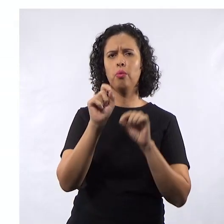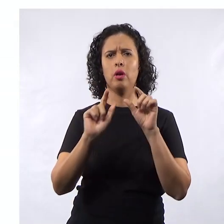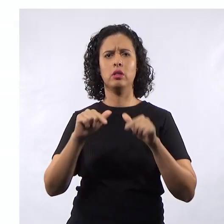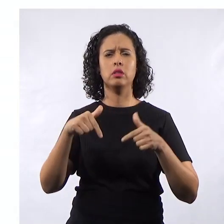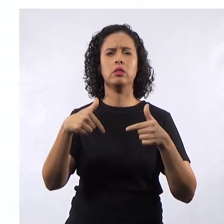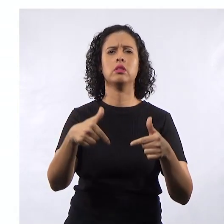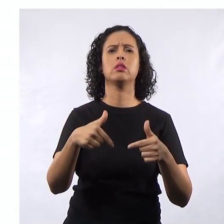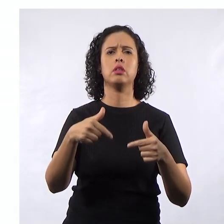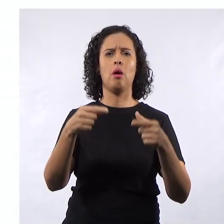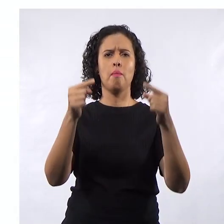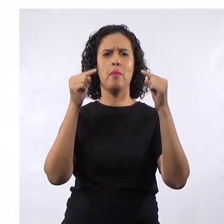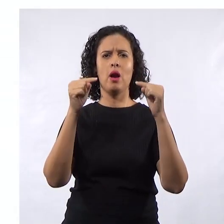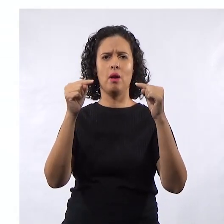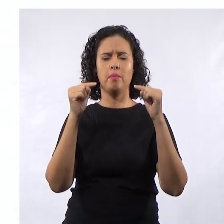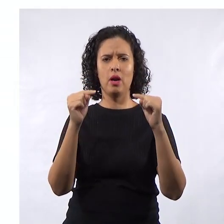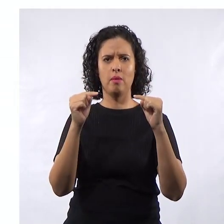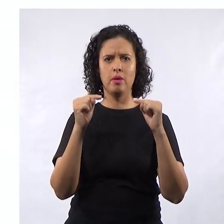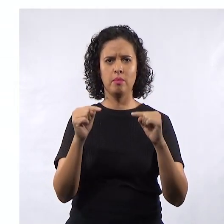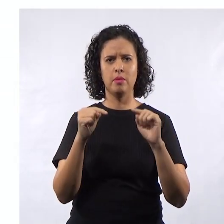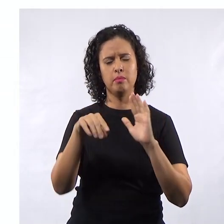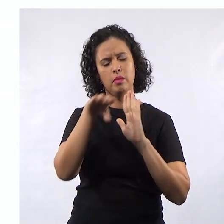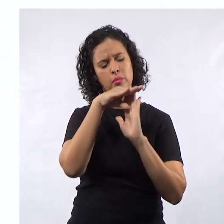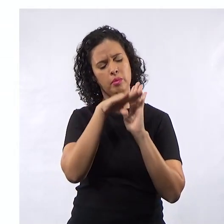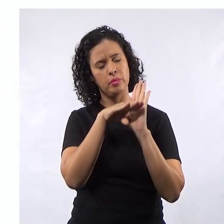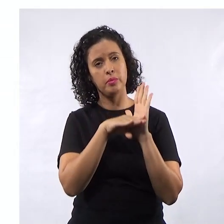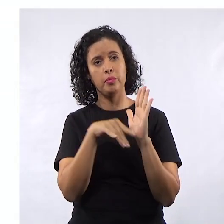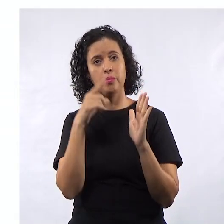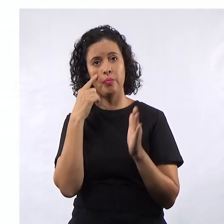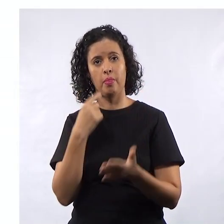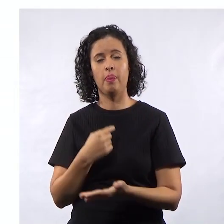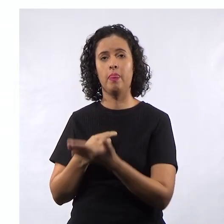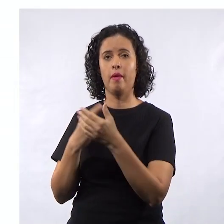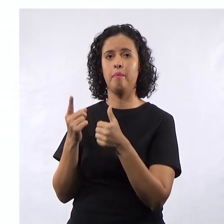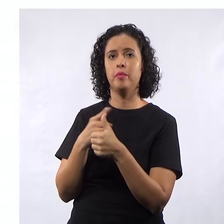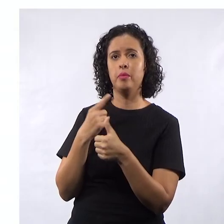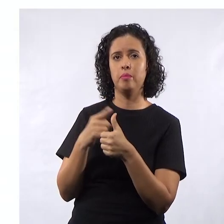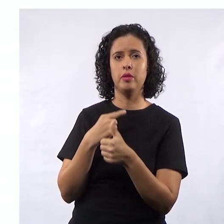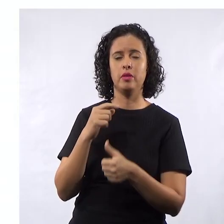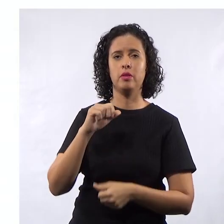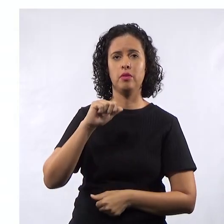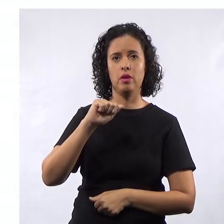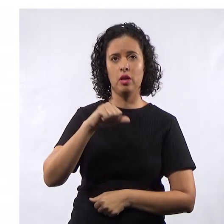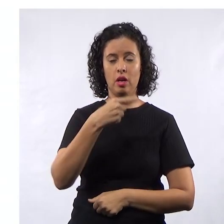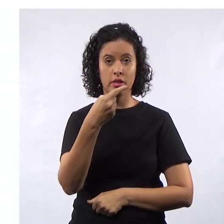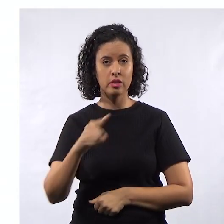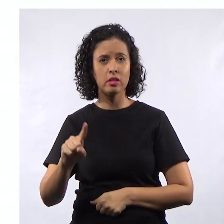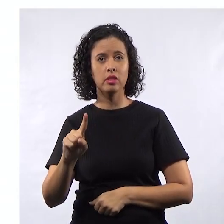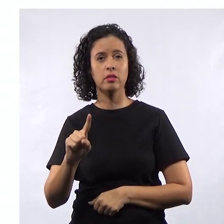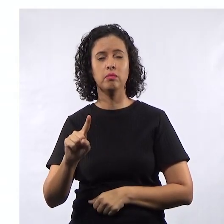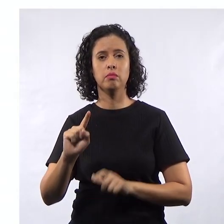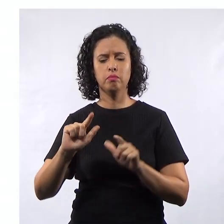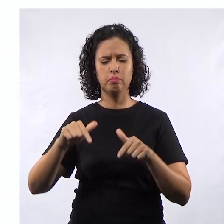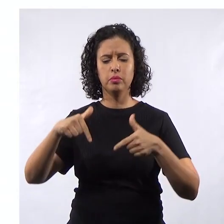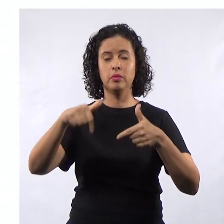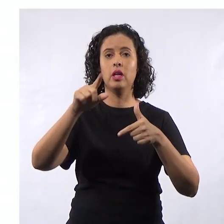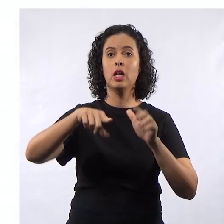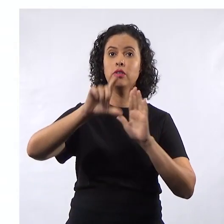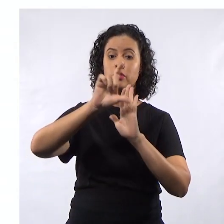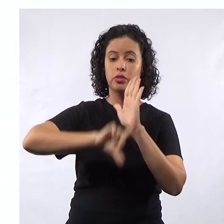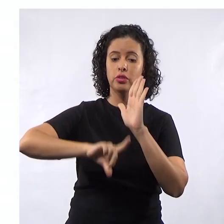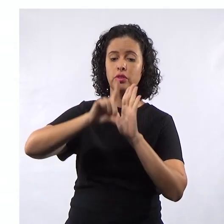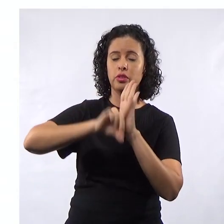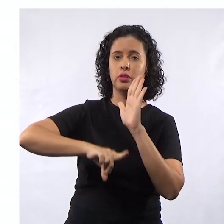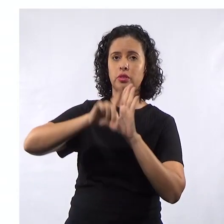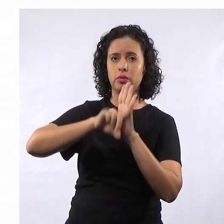que é jurisdição, o que é lide, princípios. Vamos começar aqui com a ação, tá ok? Aqui é o próprio direito de